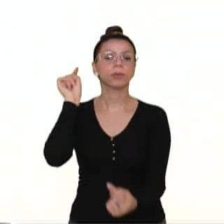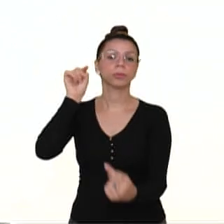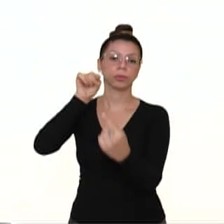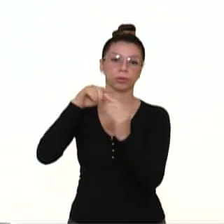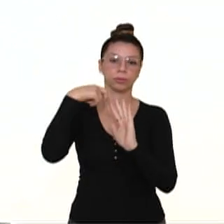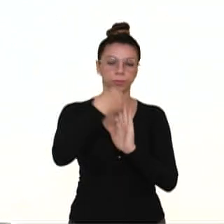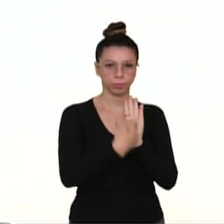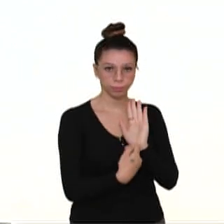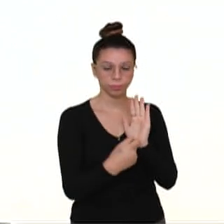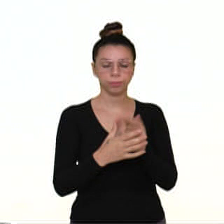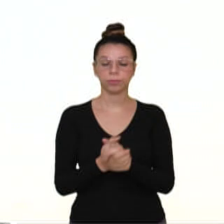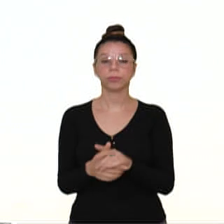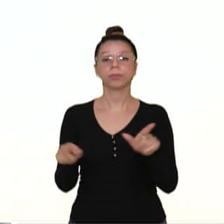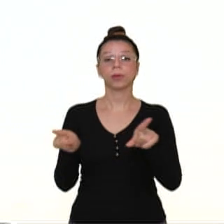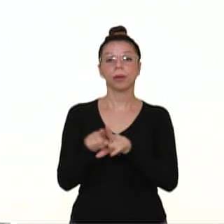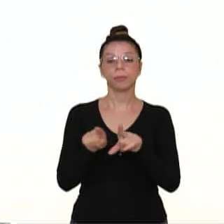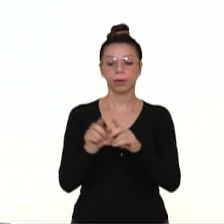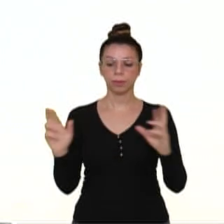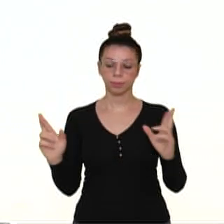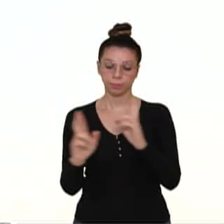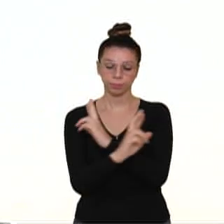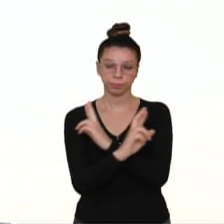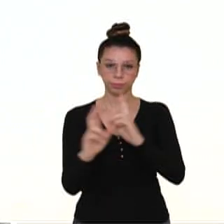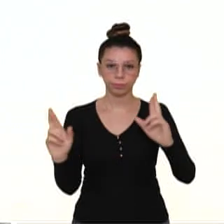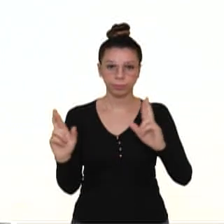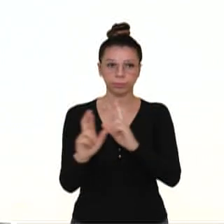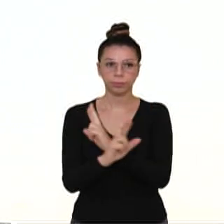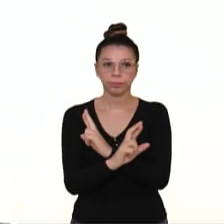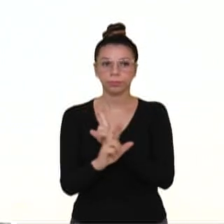texto. Estabelecer relações